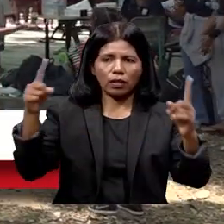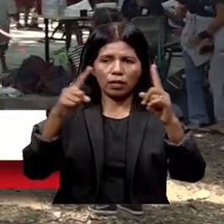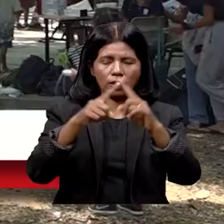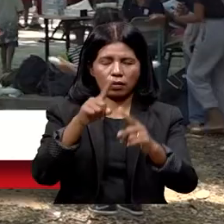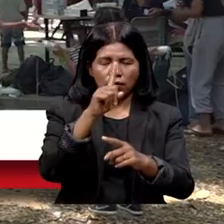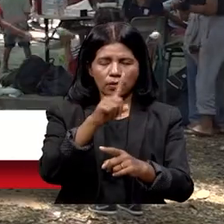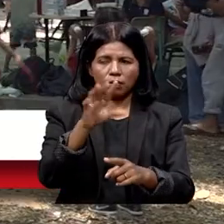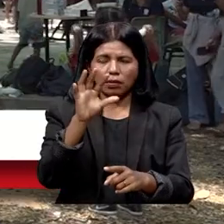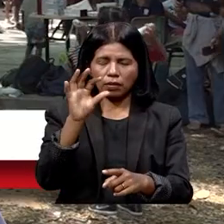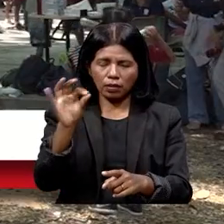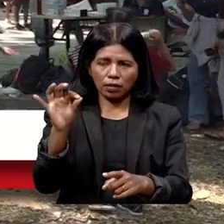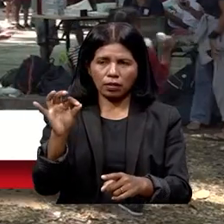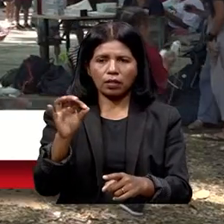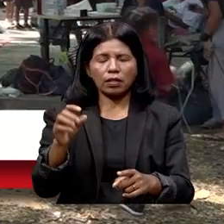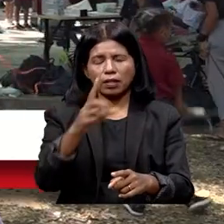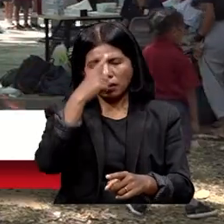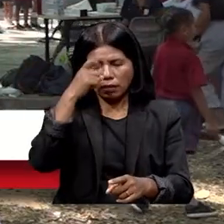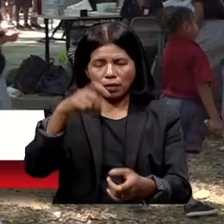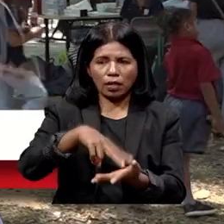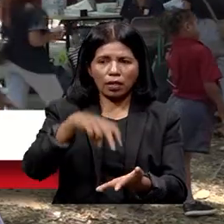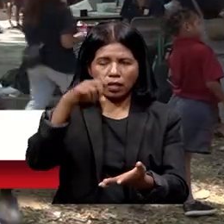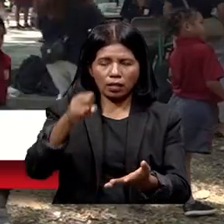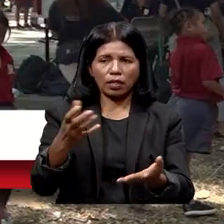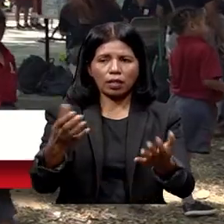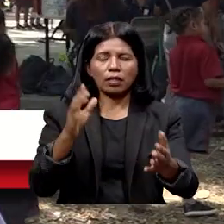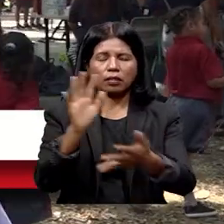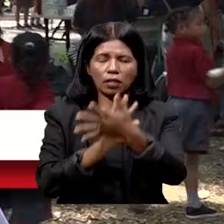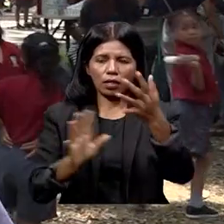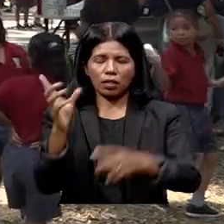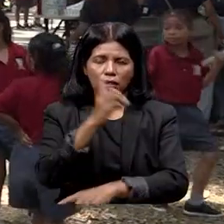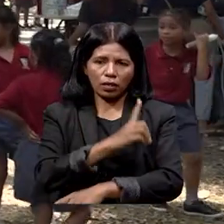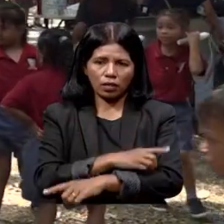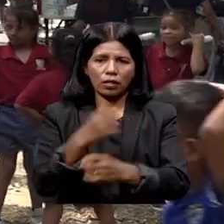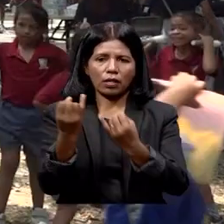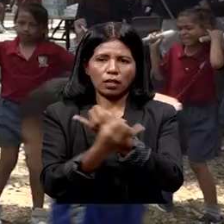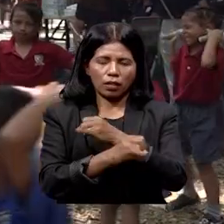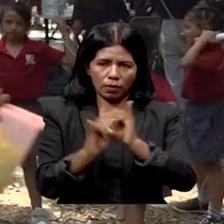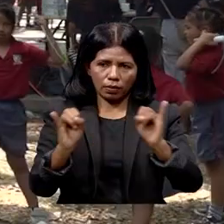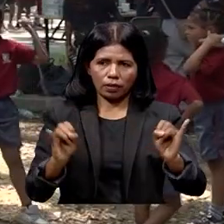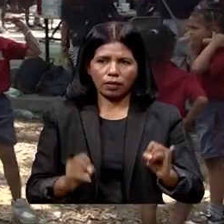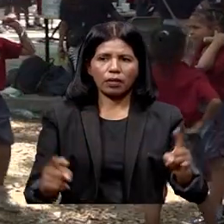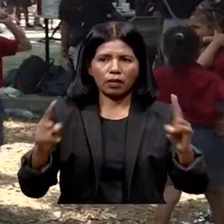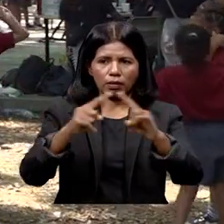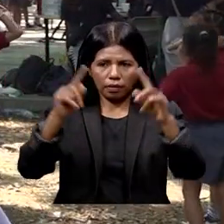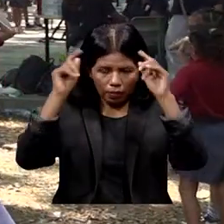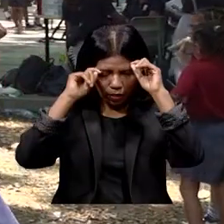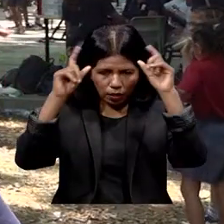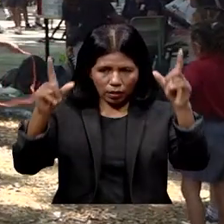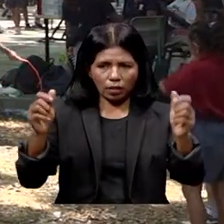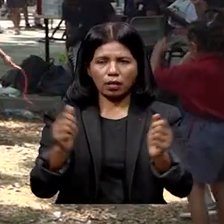1,406,000 tambasa hak soy tali ne because how haka celebrate lorong independensia ba Timor Leste